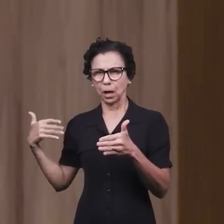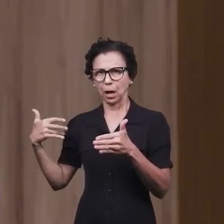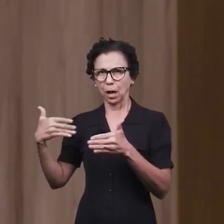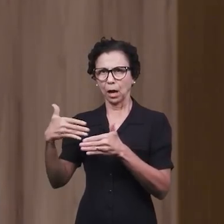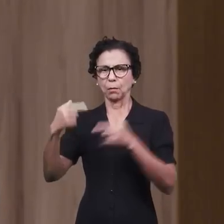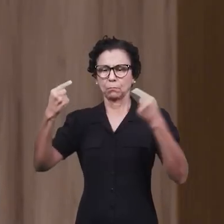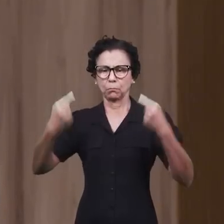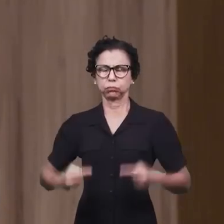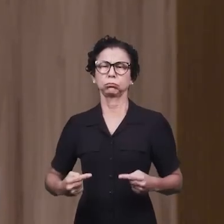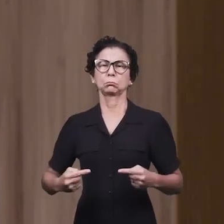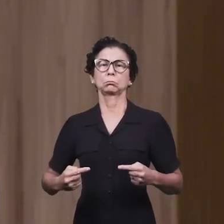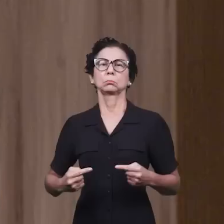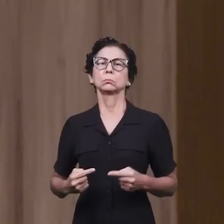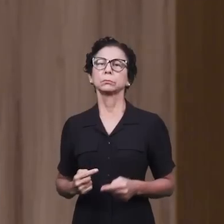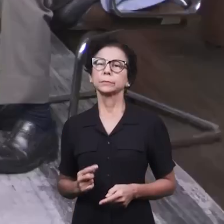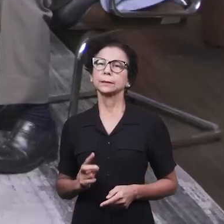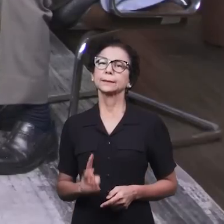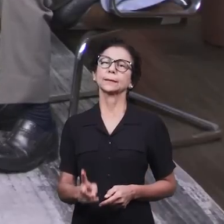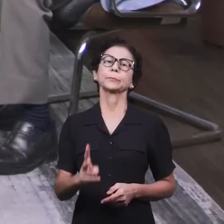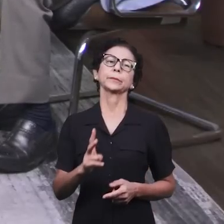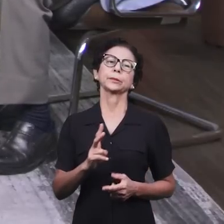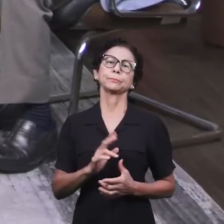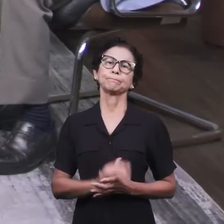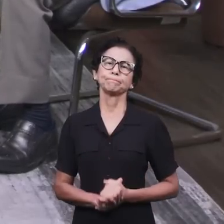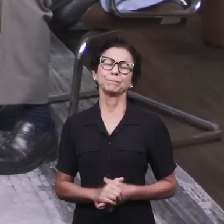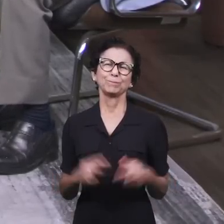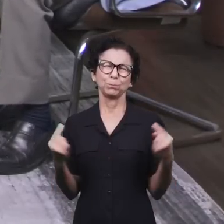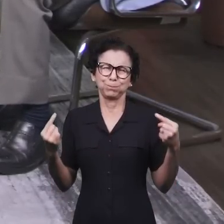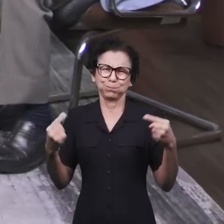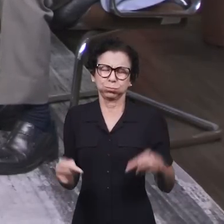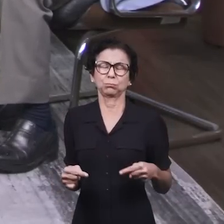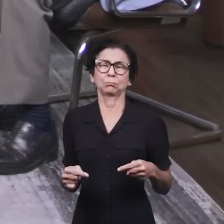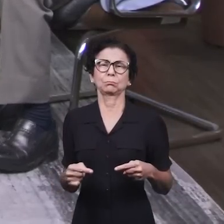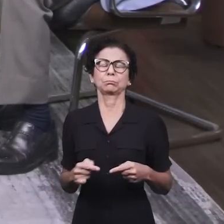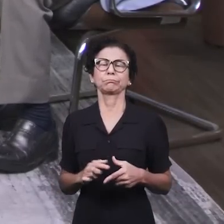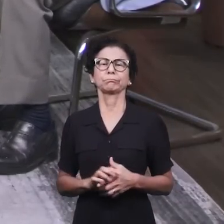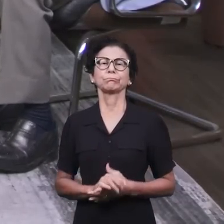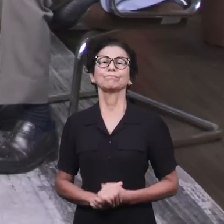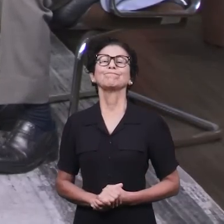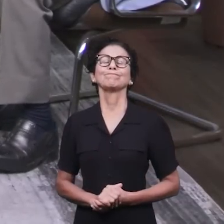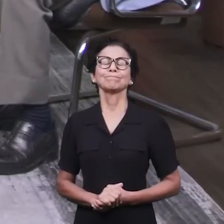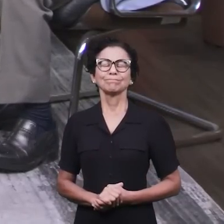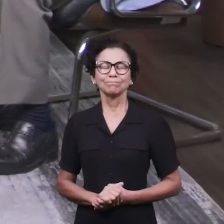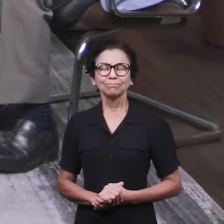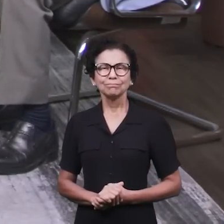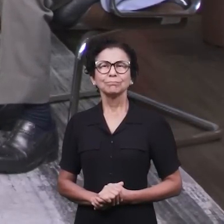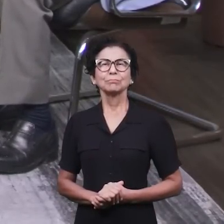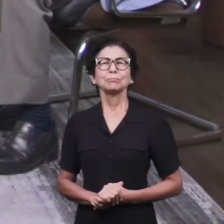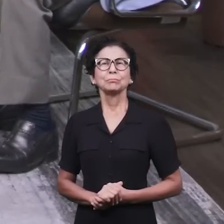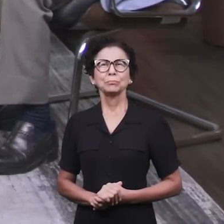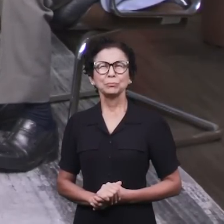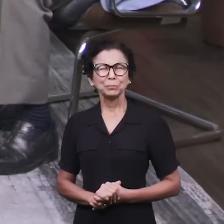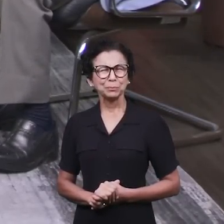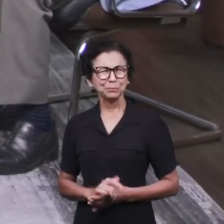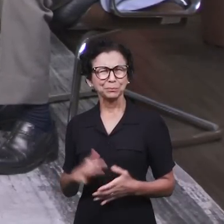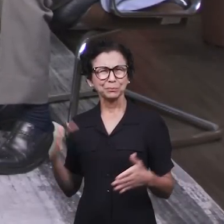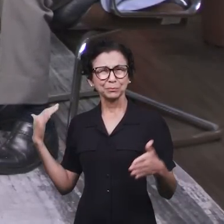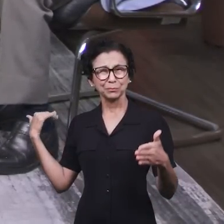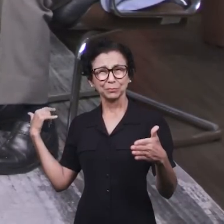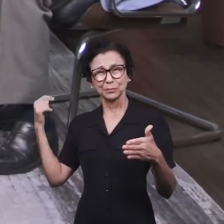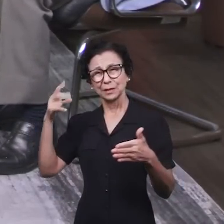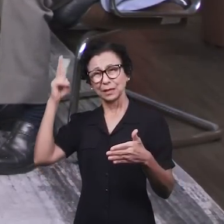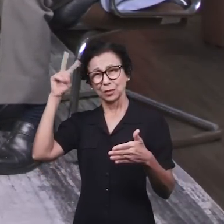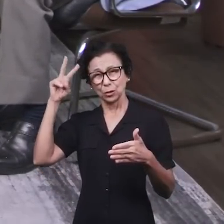sofrendo uma oposição. E a grande oposição, e a maior, que